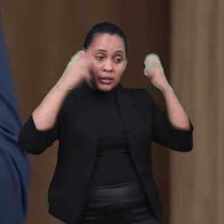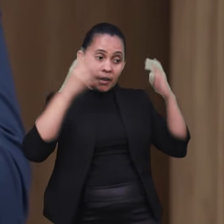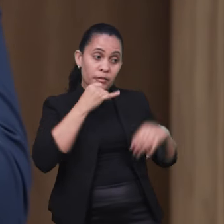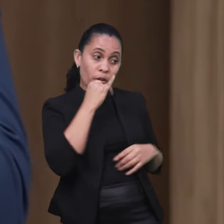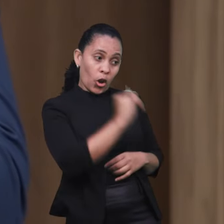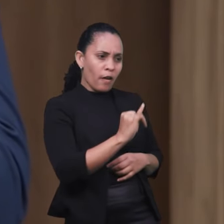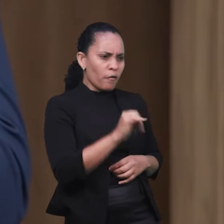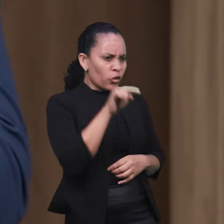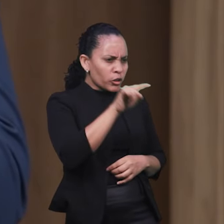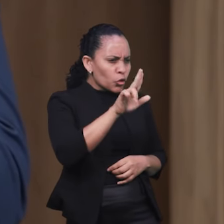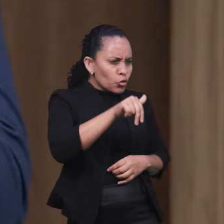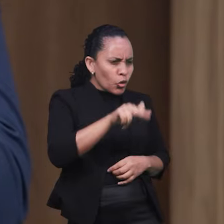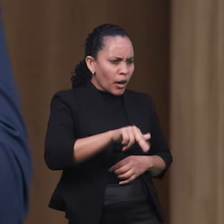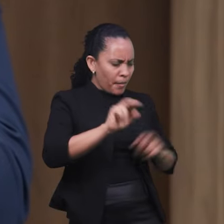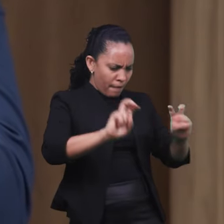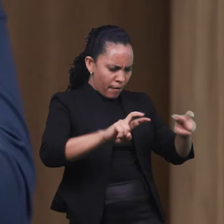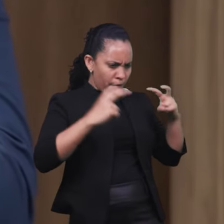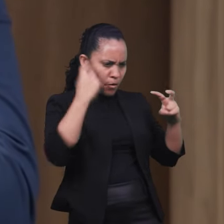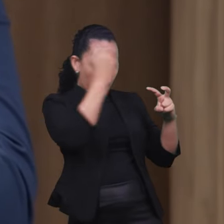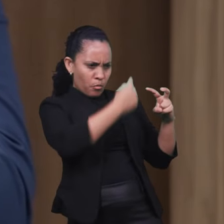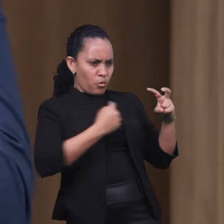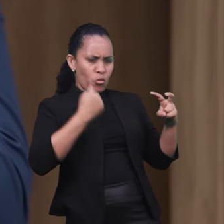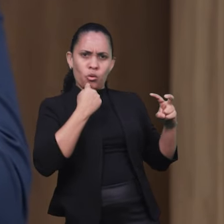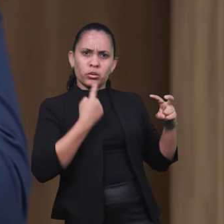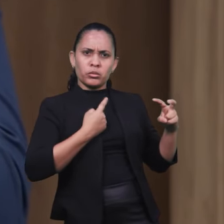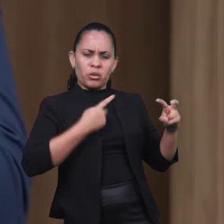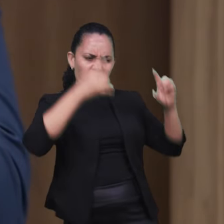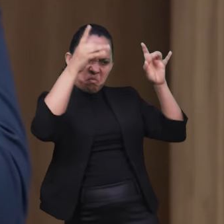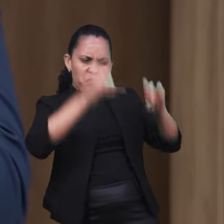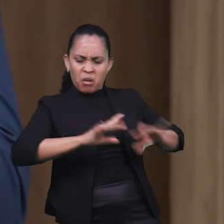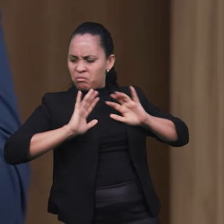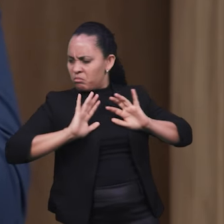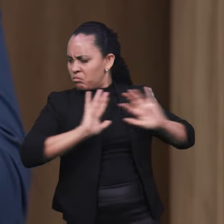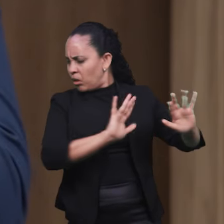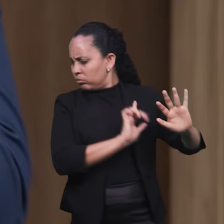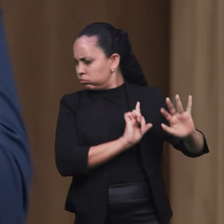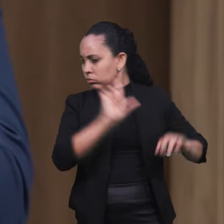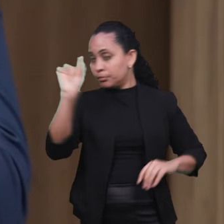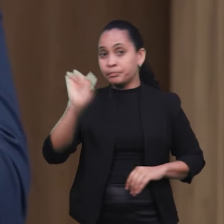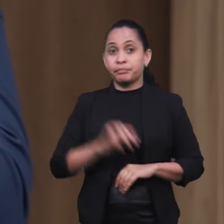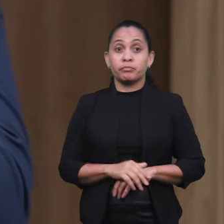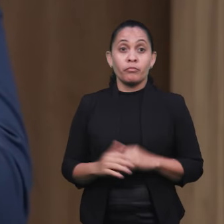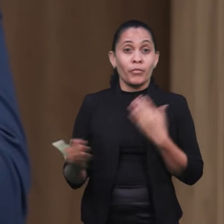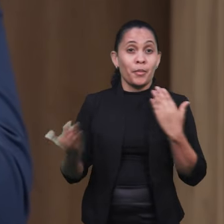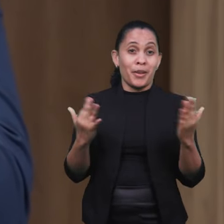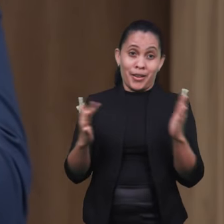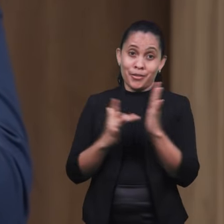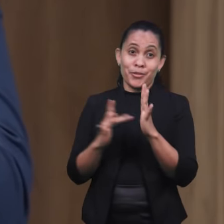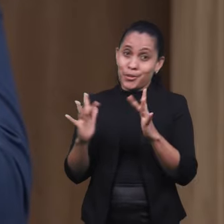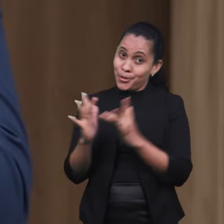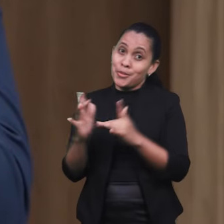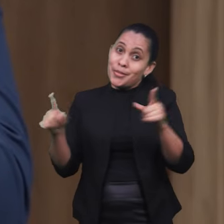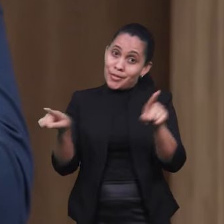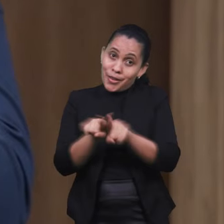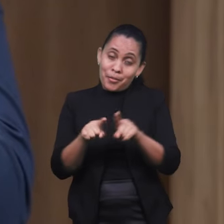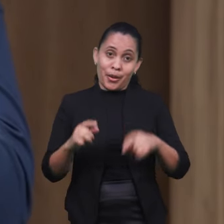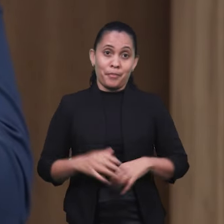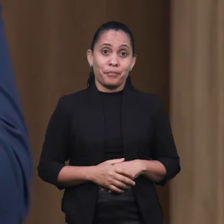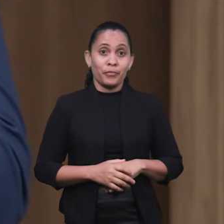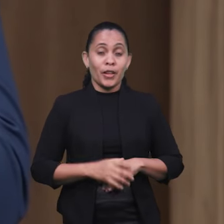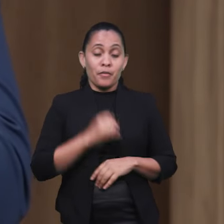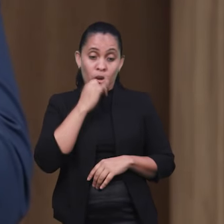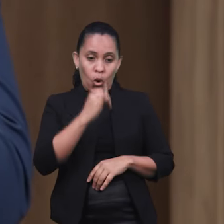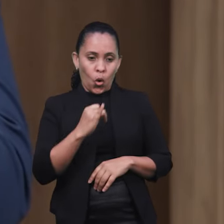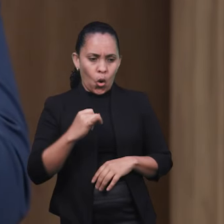disse assim, certamente, né? Então o Egito para ele havia morrido, né? E Jesus também, ele disse assim, o mundo não